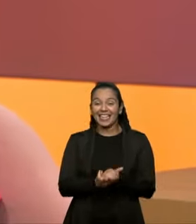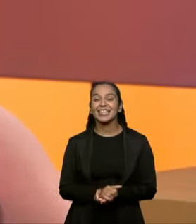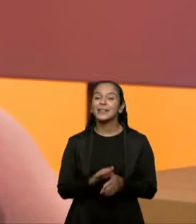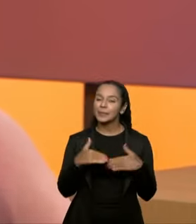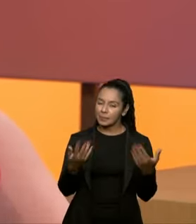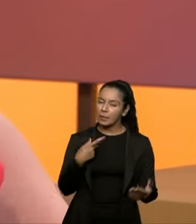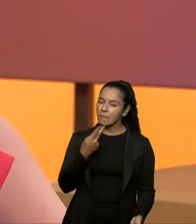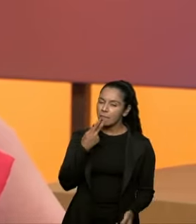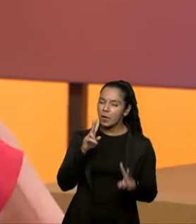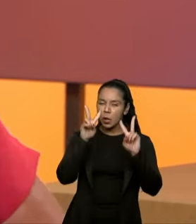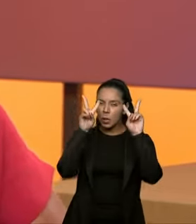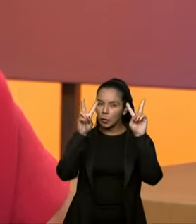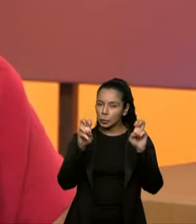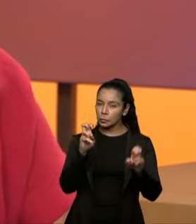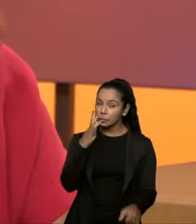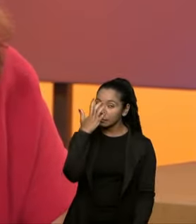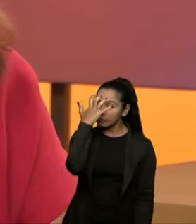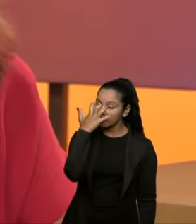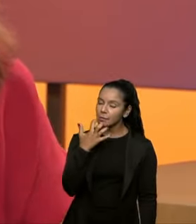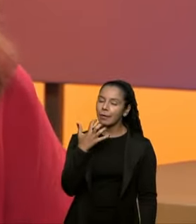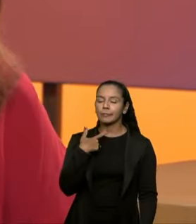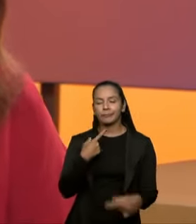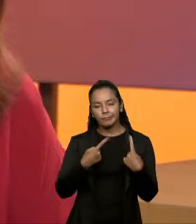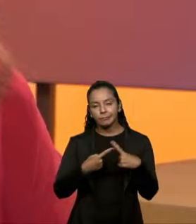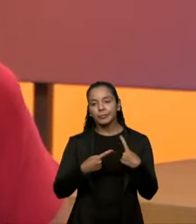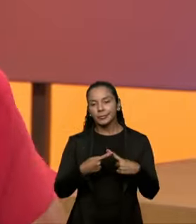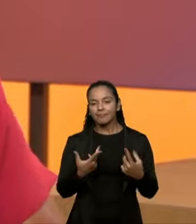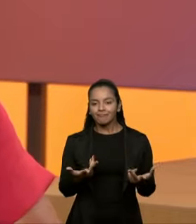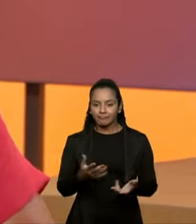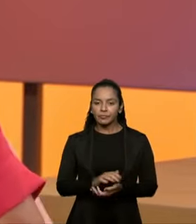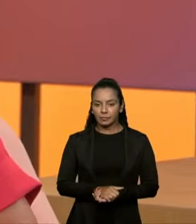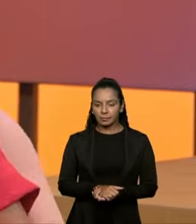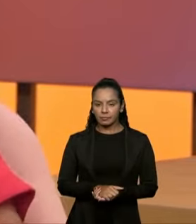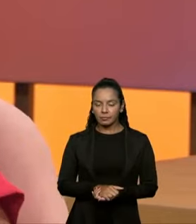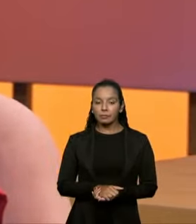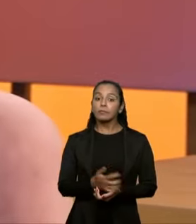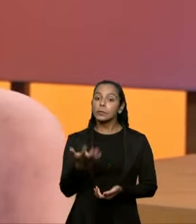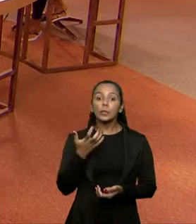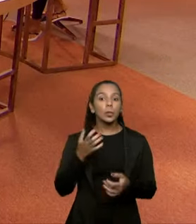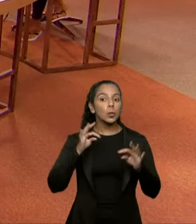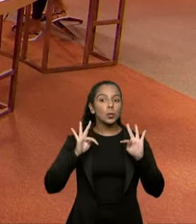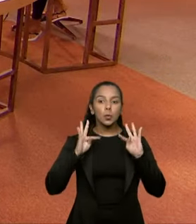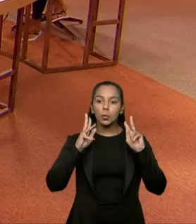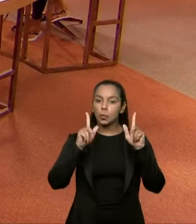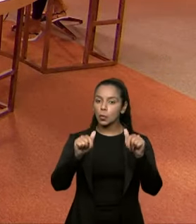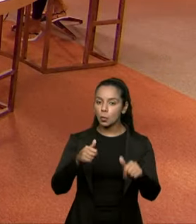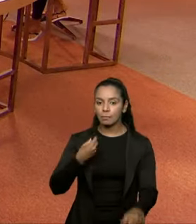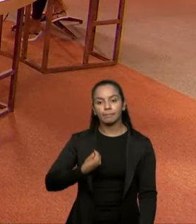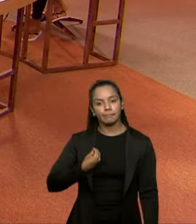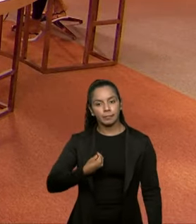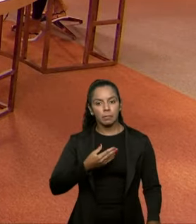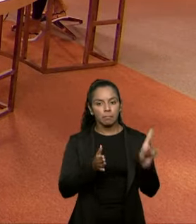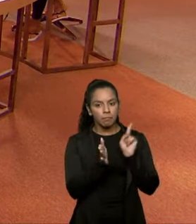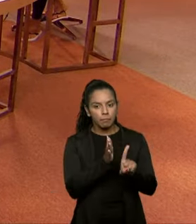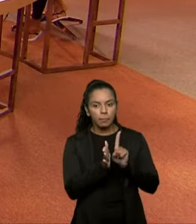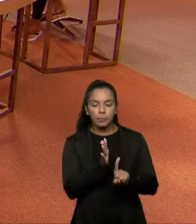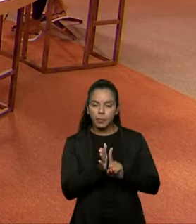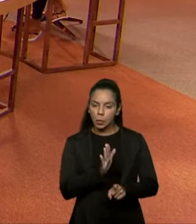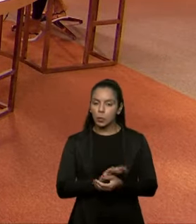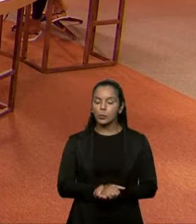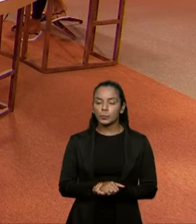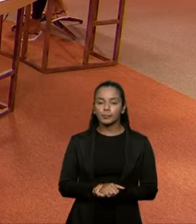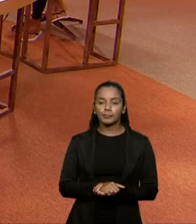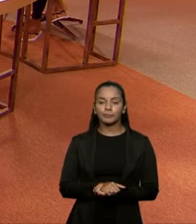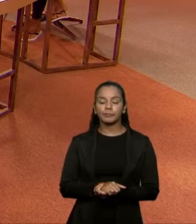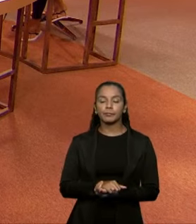Gente, vamos falar de um assunto muito sério, porque eu quero que todo mundo aqui participe, tá, gente? Manda as perguntas assim. Ah,